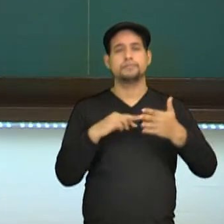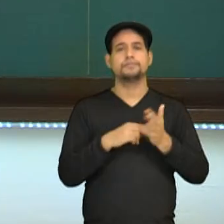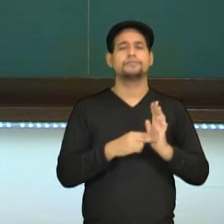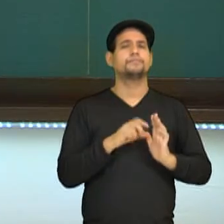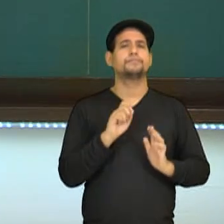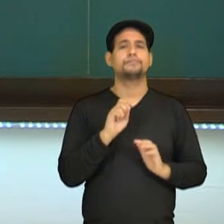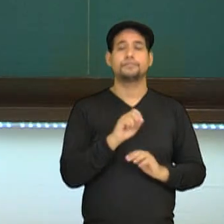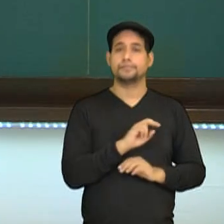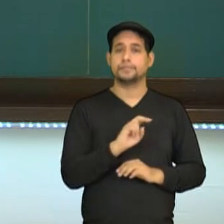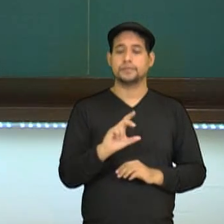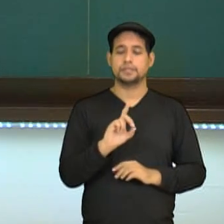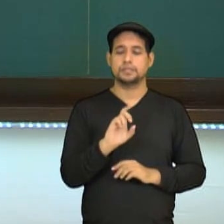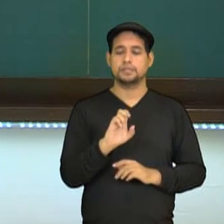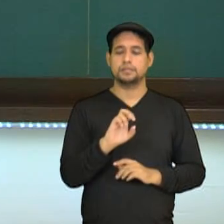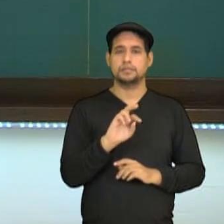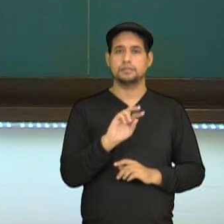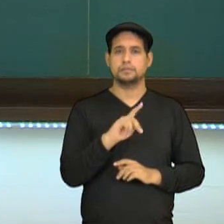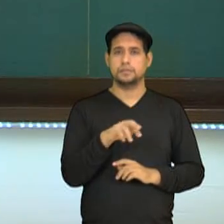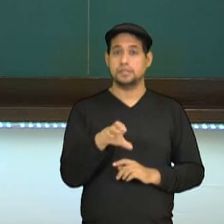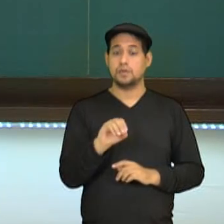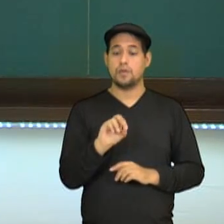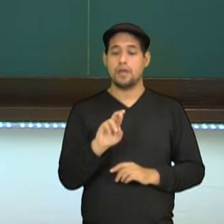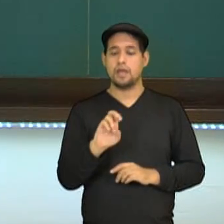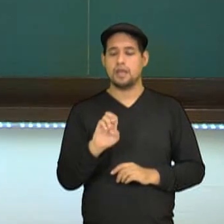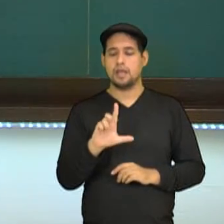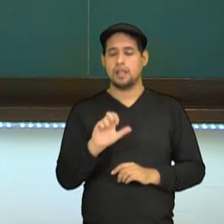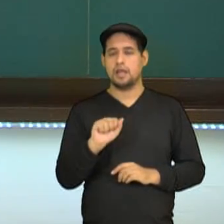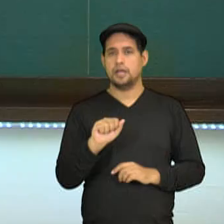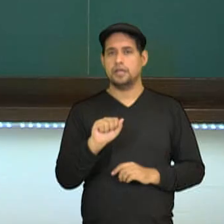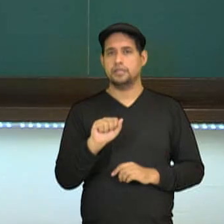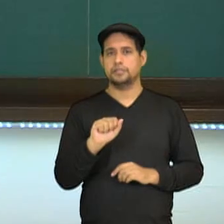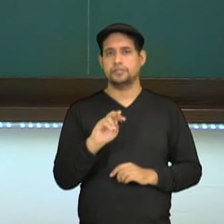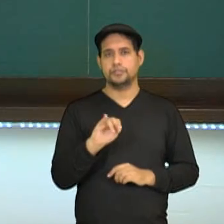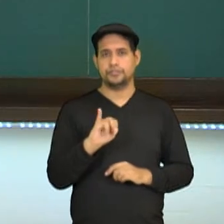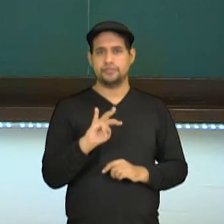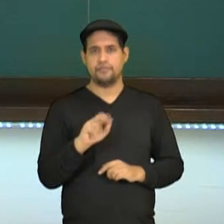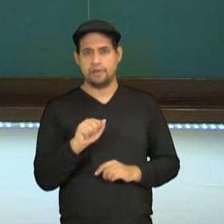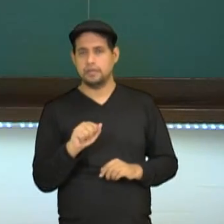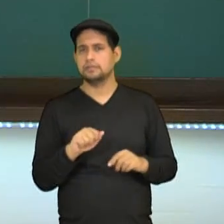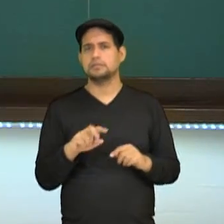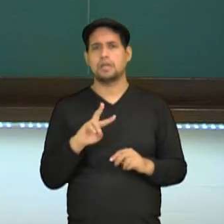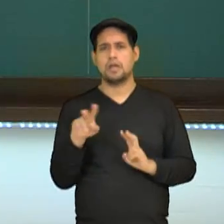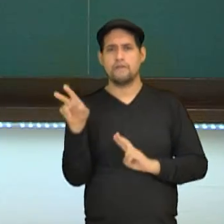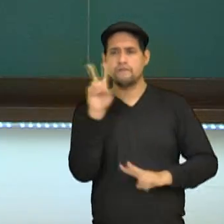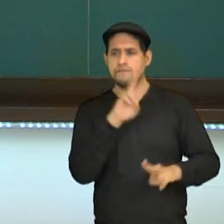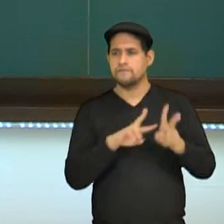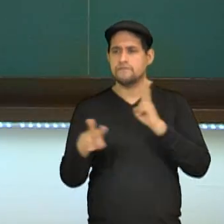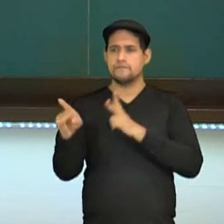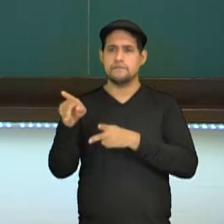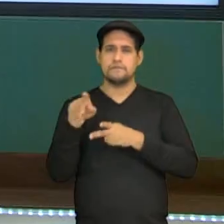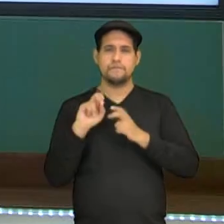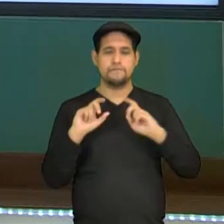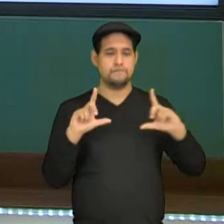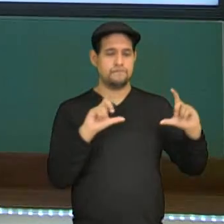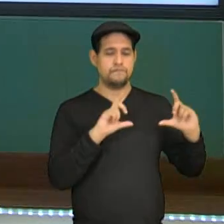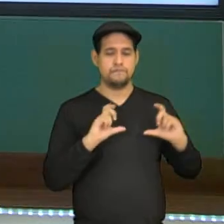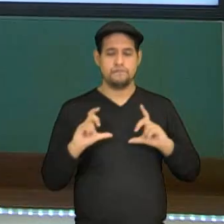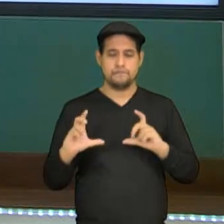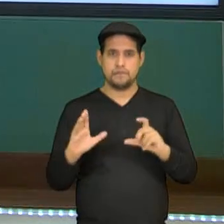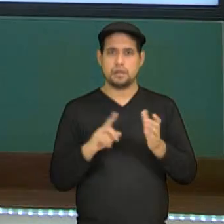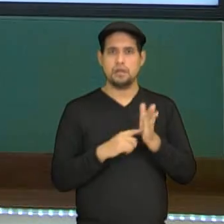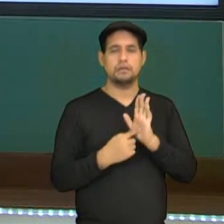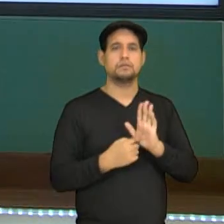sempre como depressões relativas. Nessas, nós vamos ter, literalmente visualizada pela imagem aqui